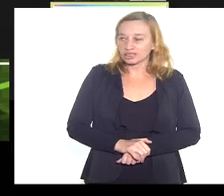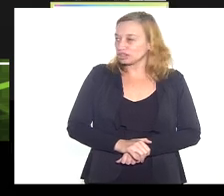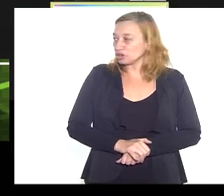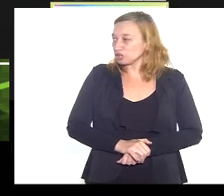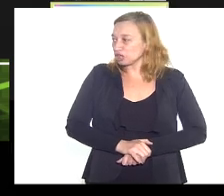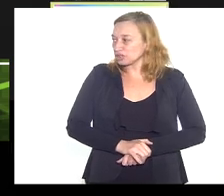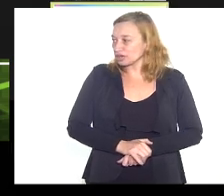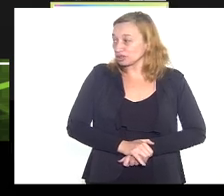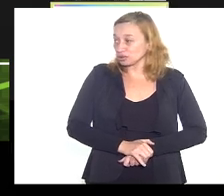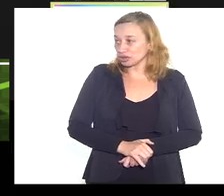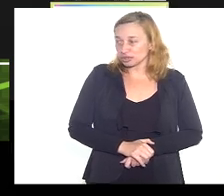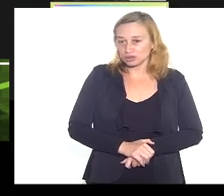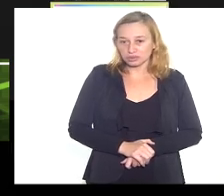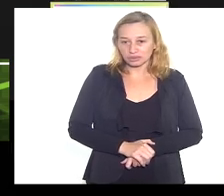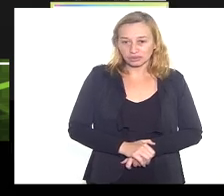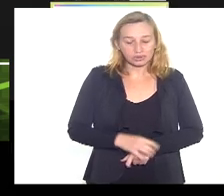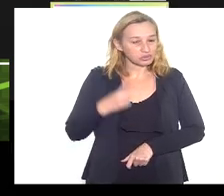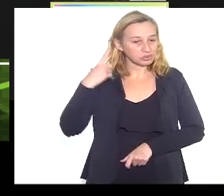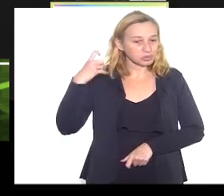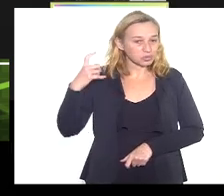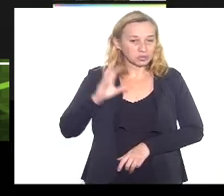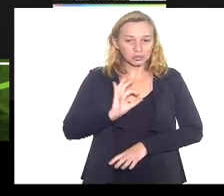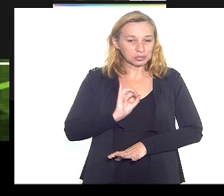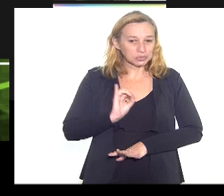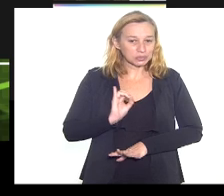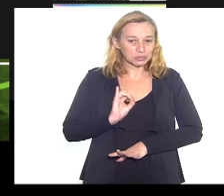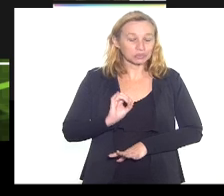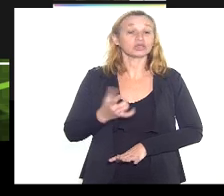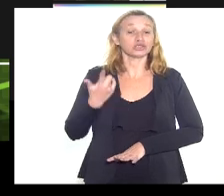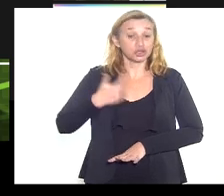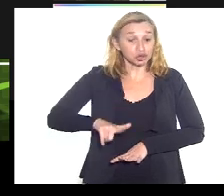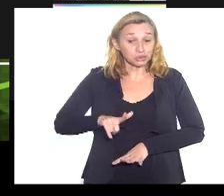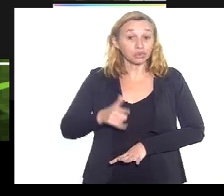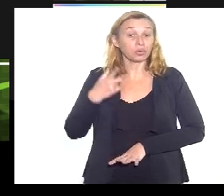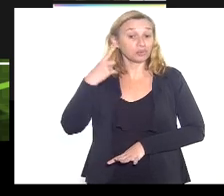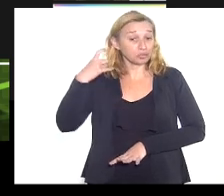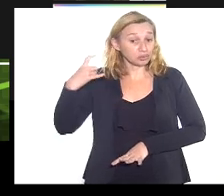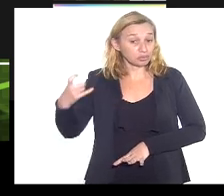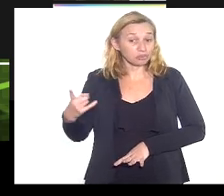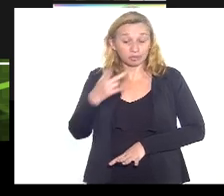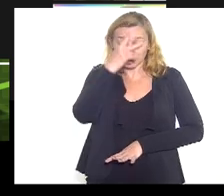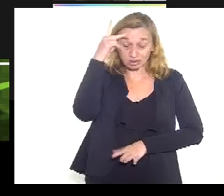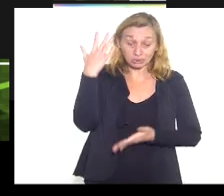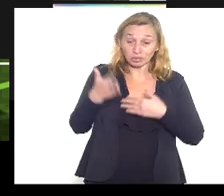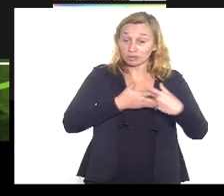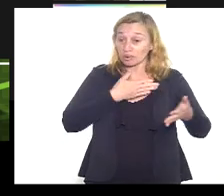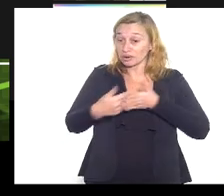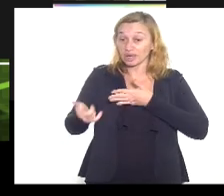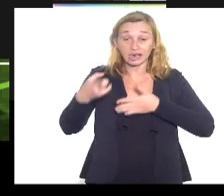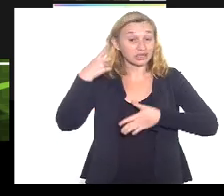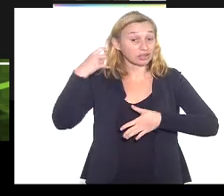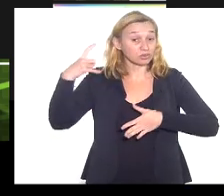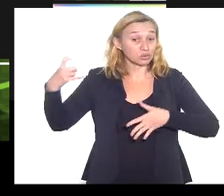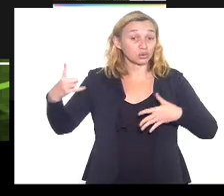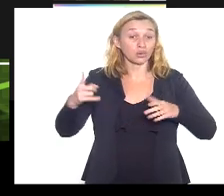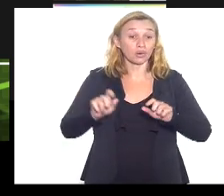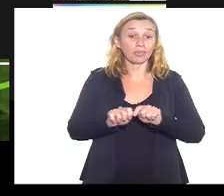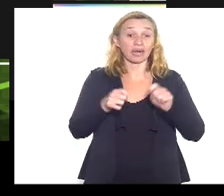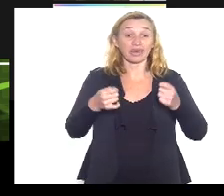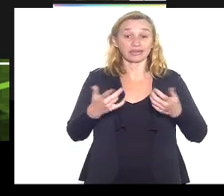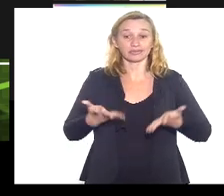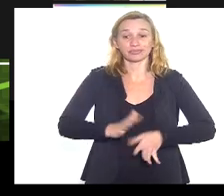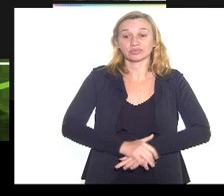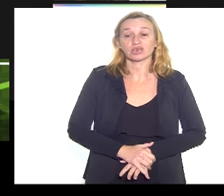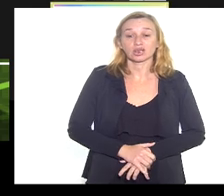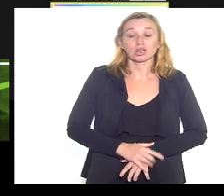Perdão, alguma pergunta? Não, senhor doutor Alice, é mais uma pessoa qualquer que está com o som aberto,